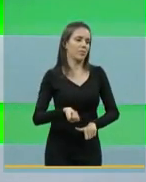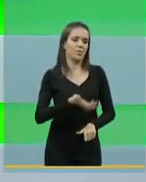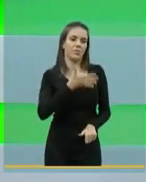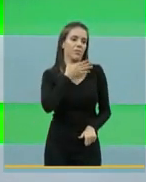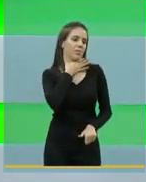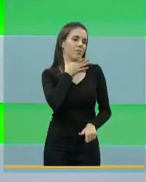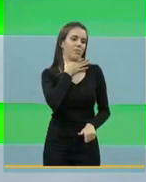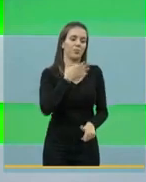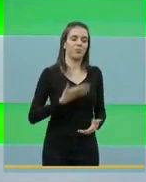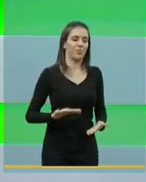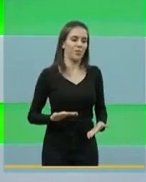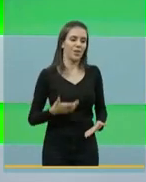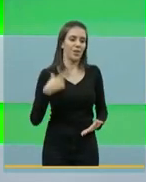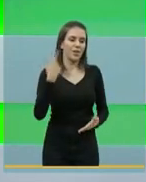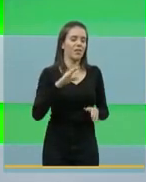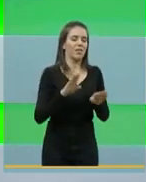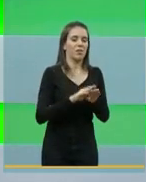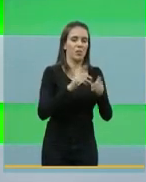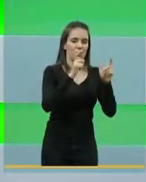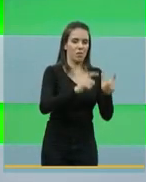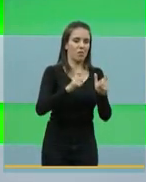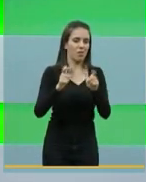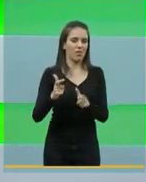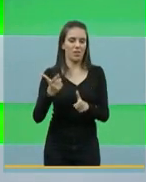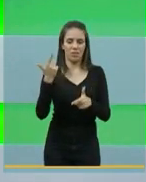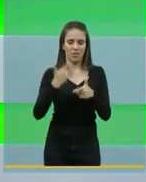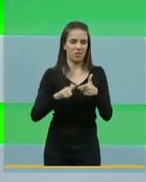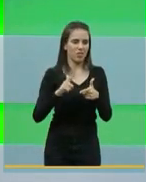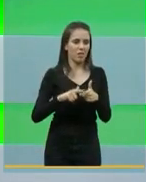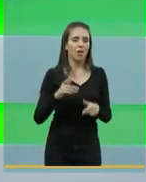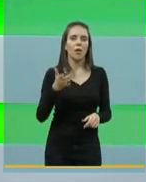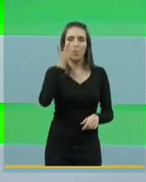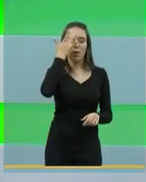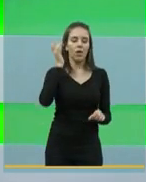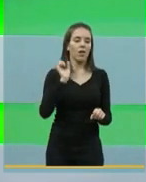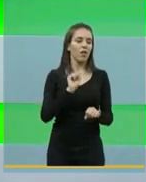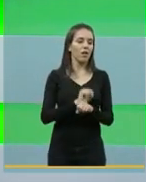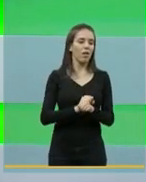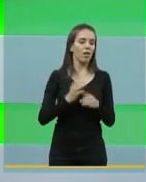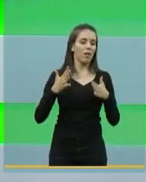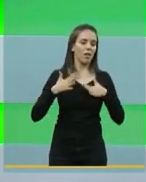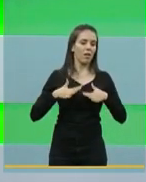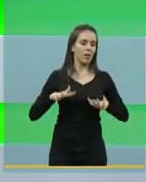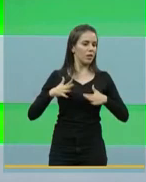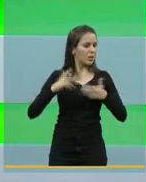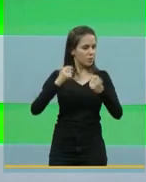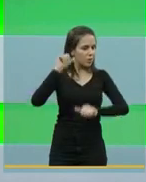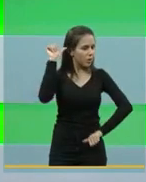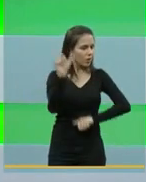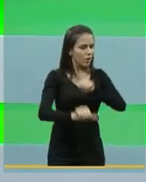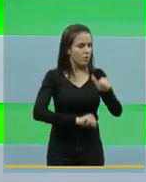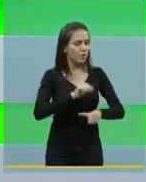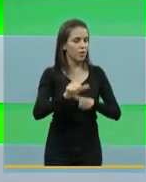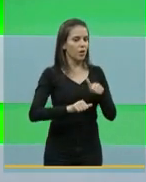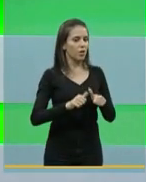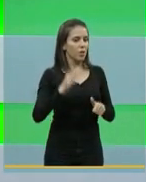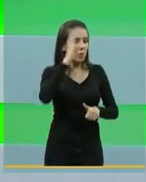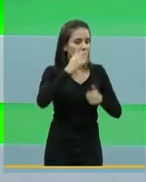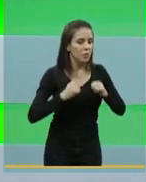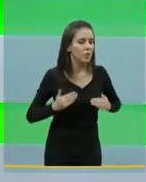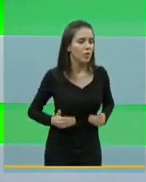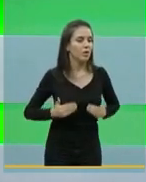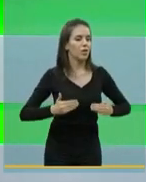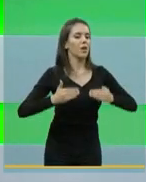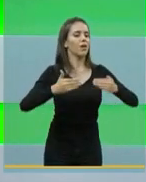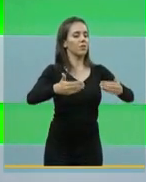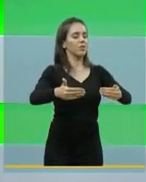as agências reguladoras sair do marasmo fazer as reformas brasil não vai avançar sem